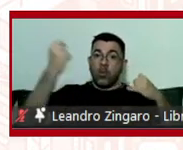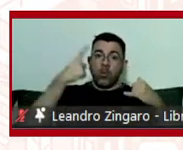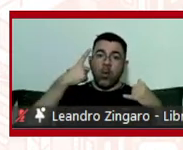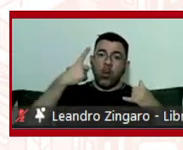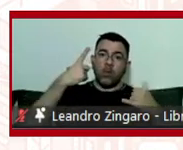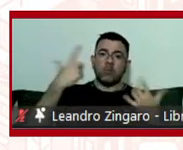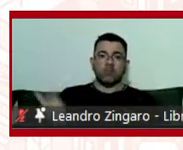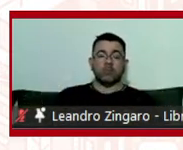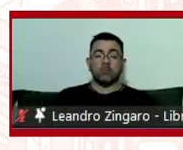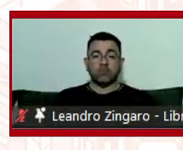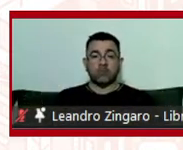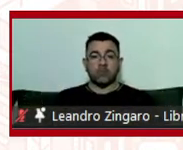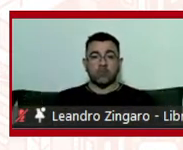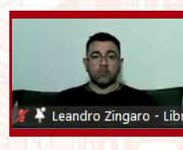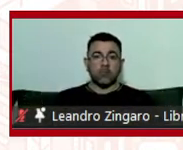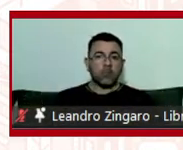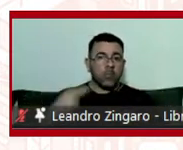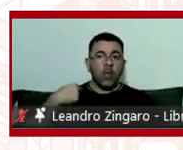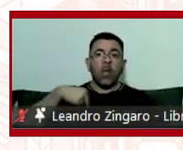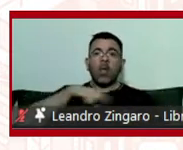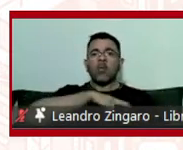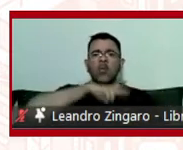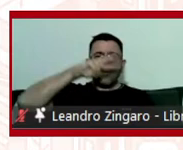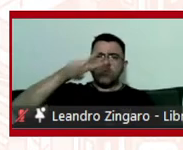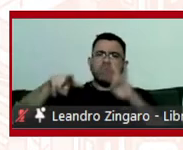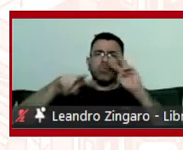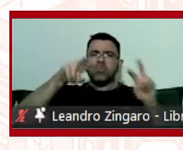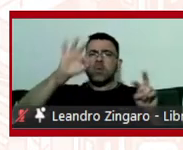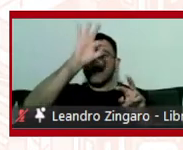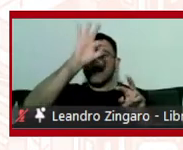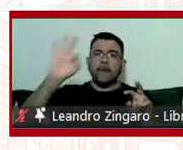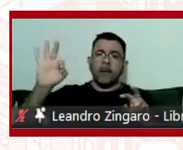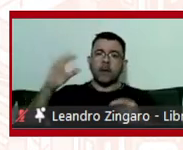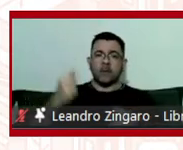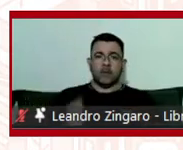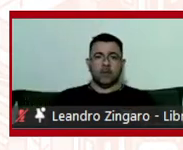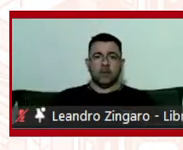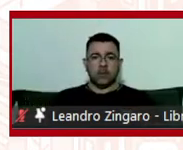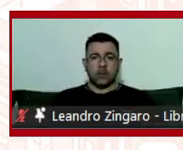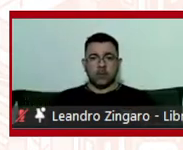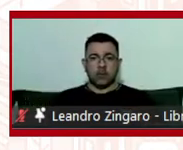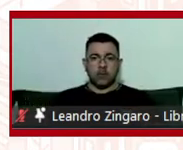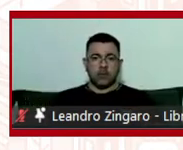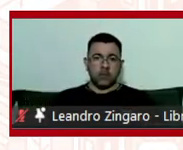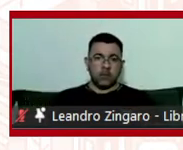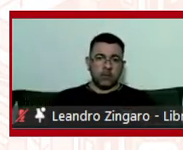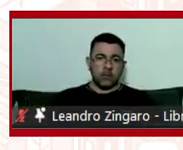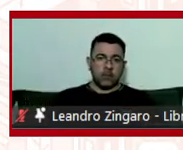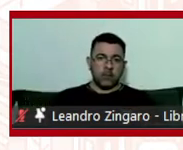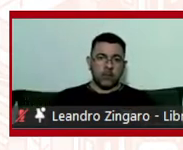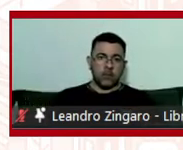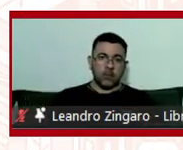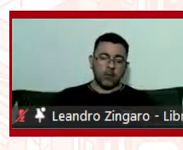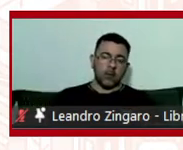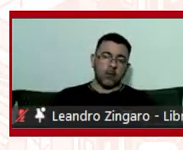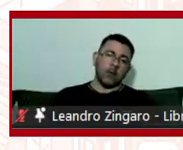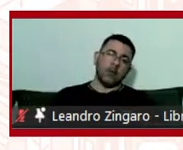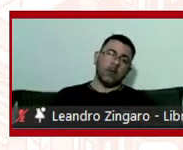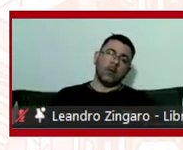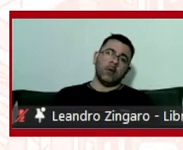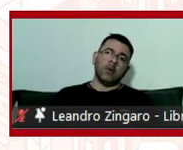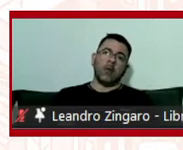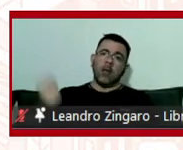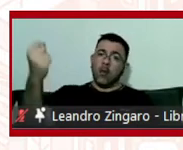mercado aqui ó se você ver aqui os percentuais ó energia solar o Nordeste tem um potencial assustador aqui na energia solar Então aqui tem muita